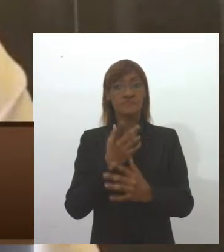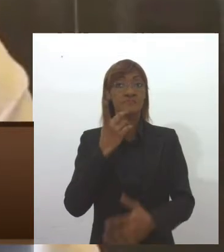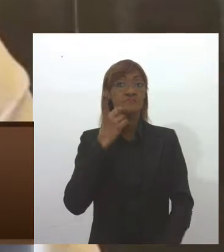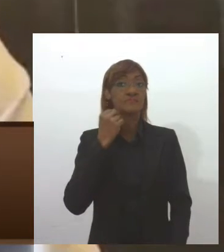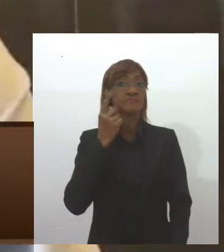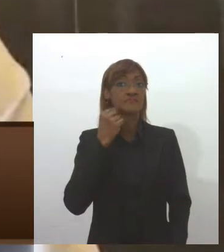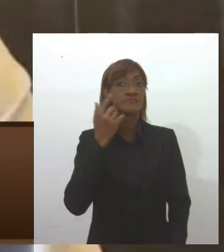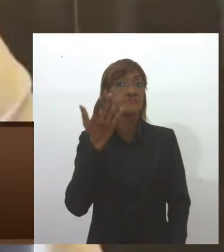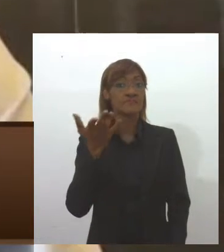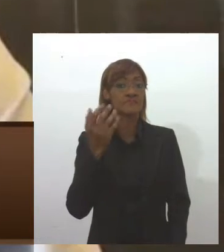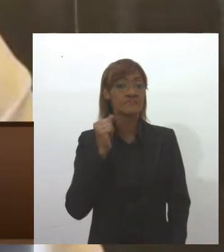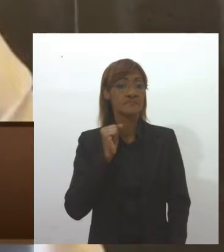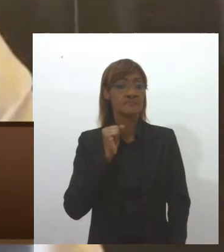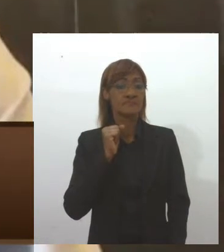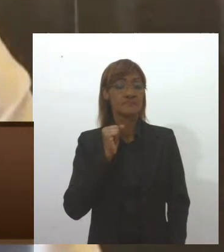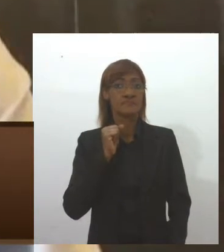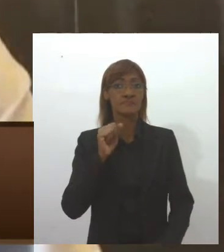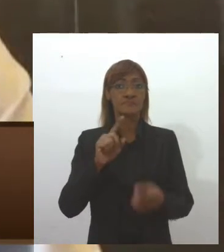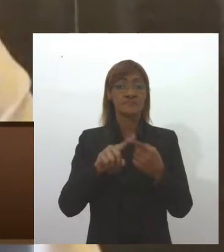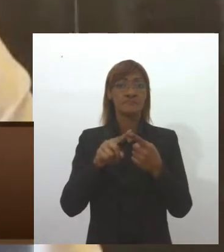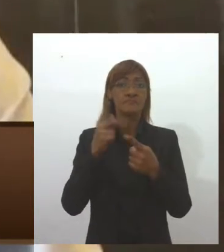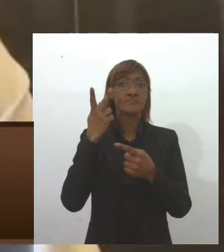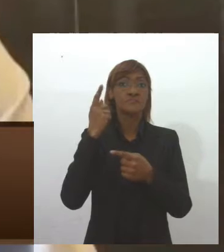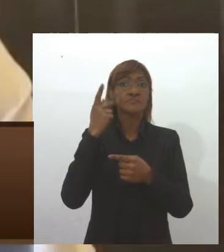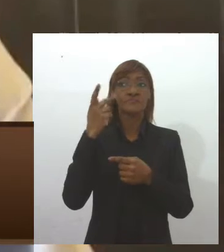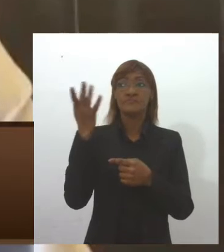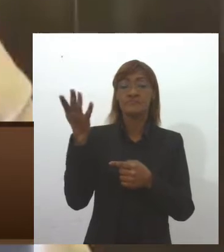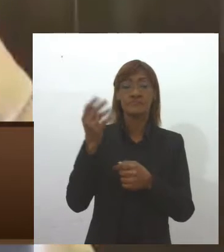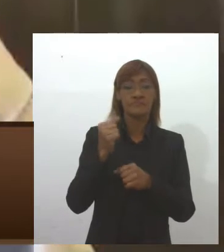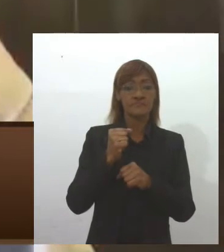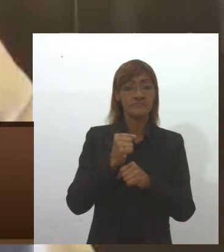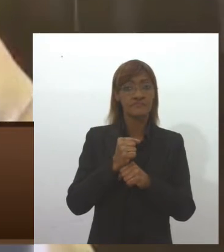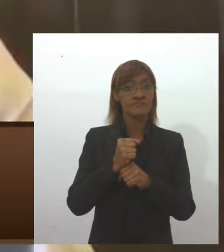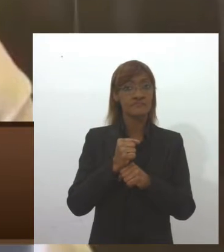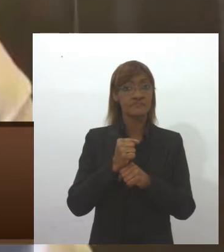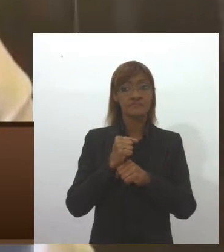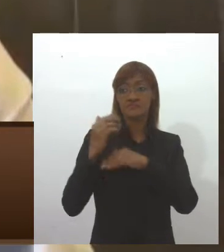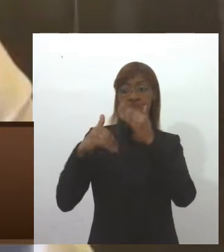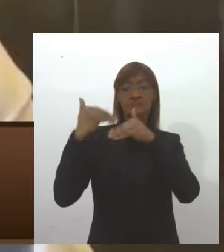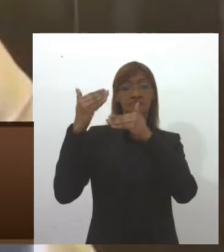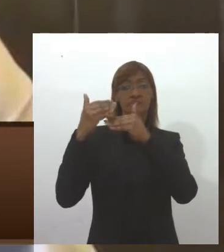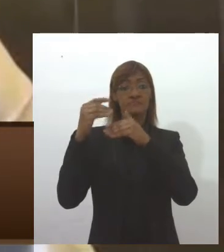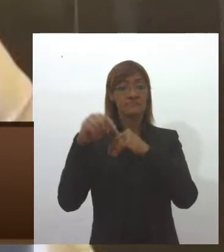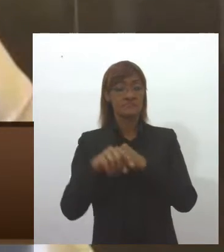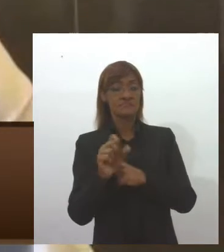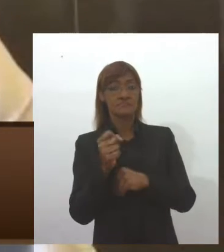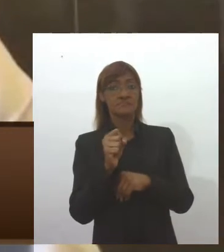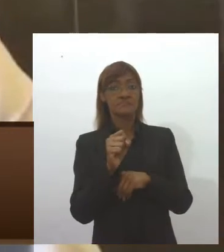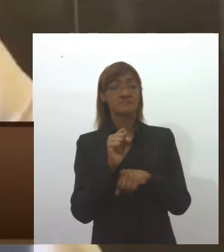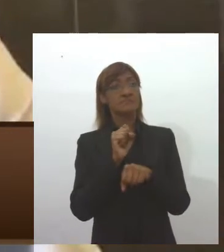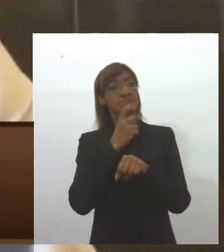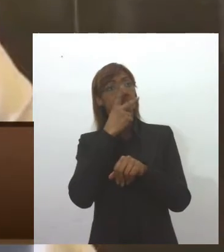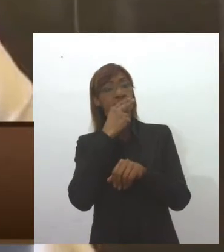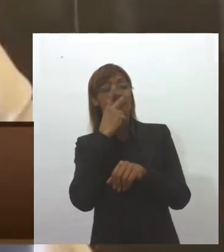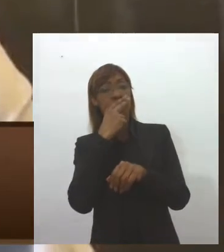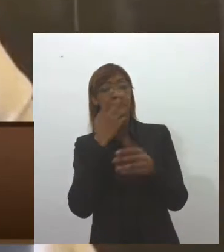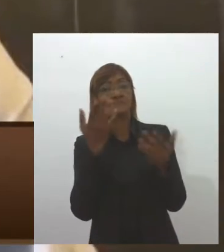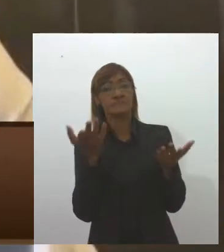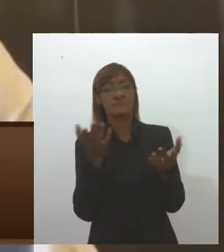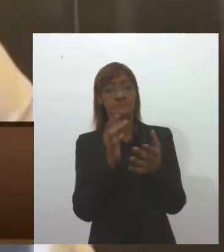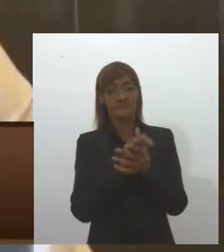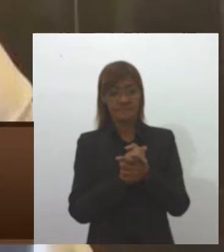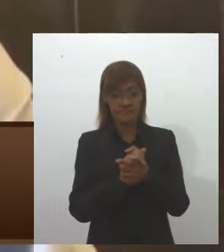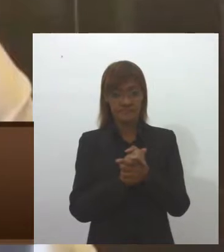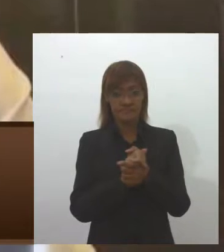gente via até destinos como João Pessoa crescendo muito e Sergipe não estava levando muito a sério, a verdade é essa, o turismo, mas isso